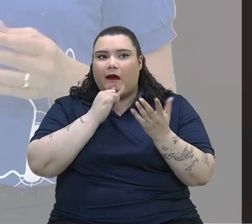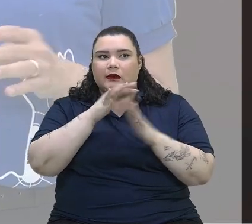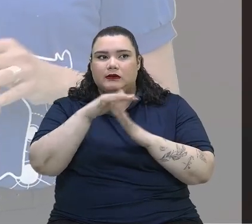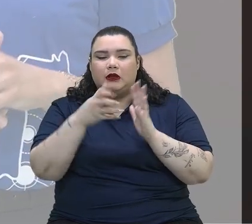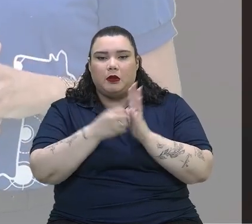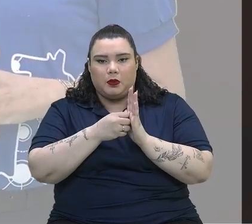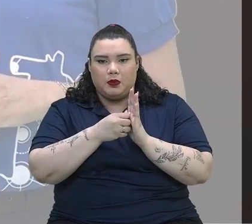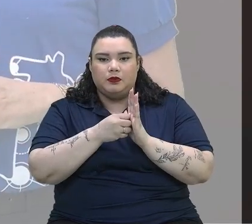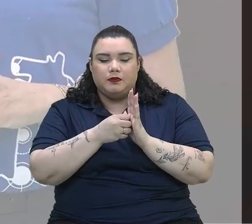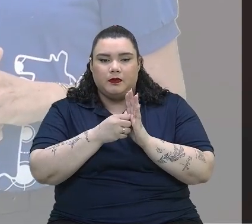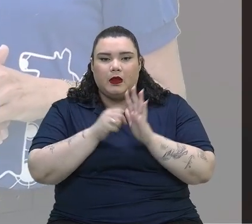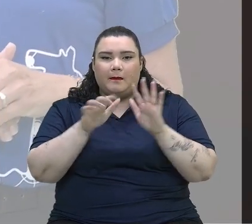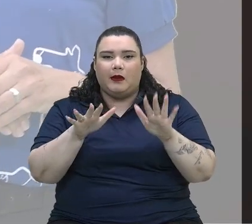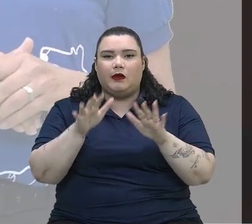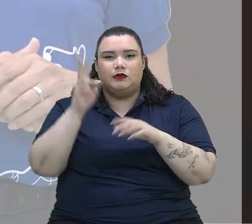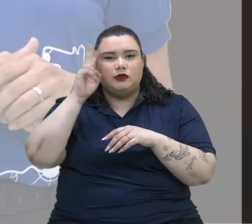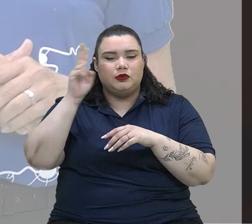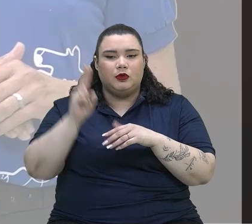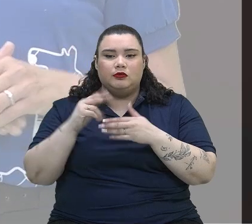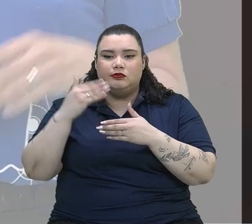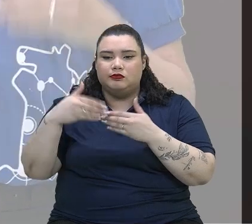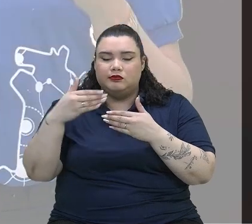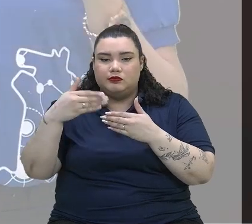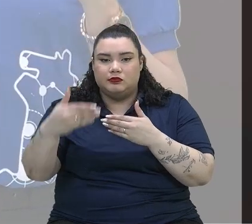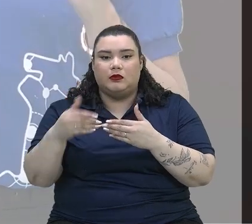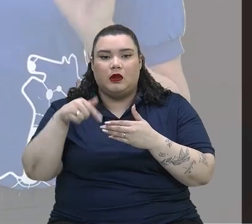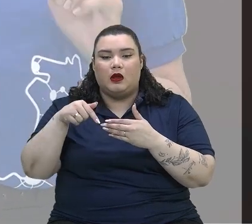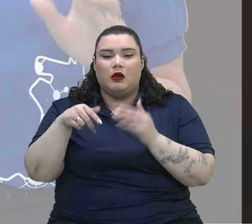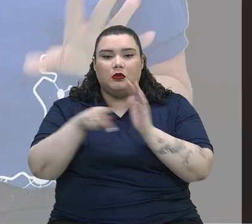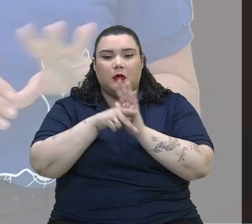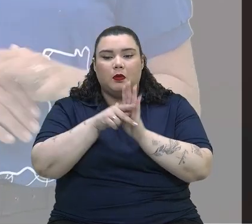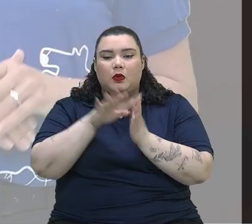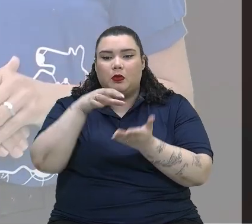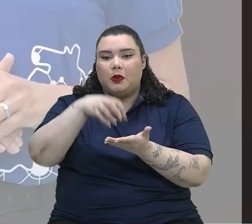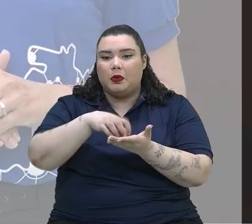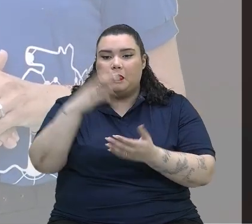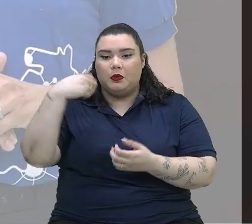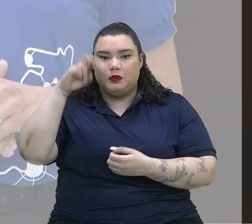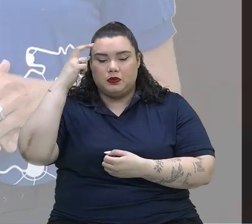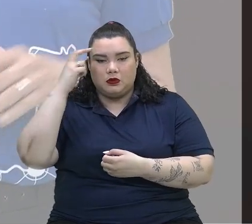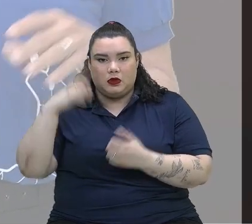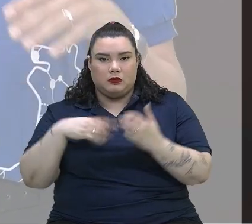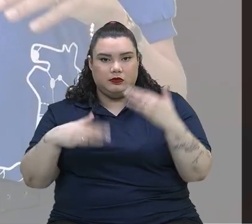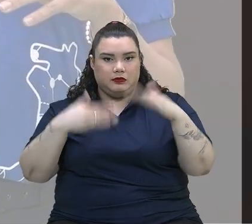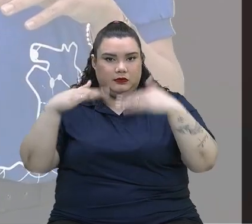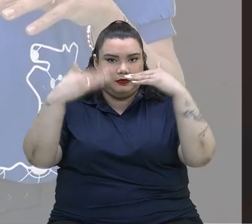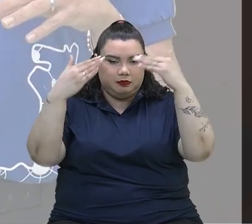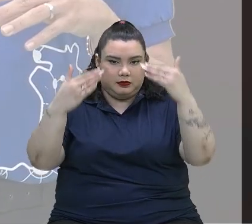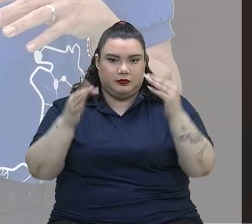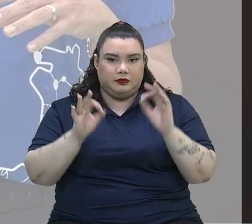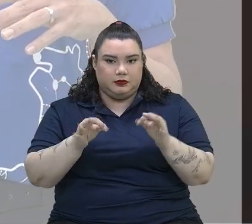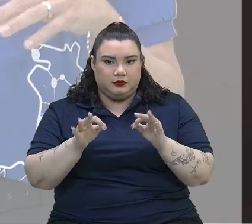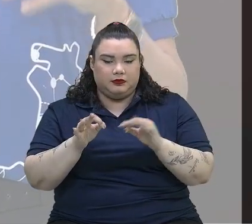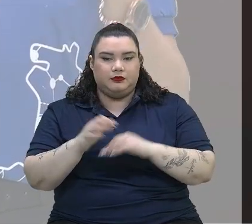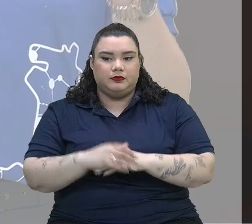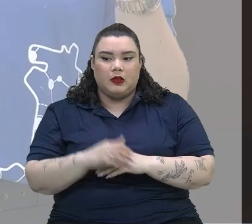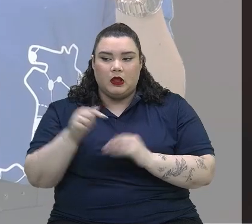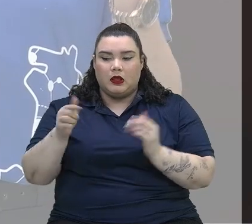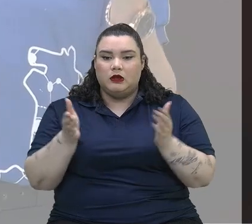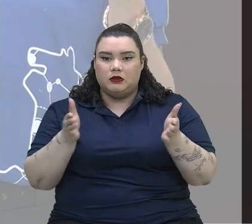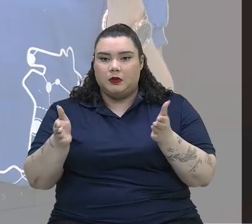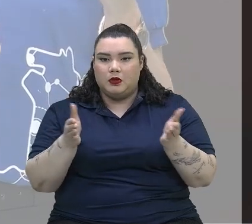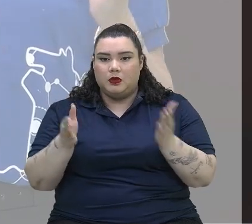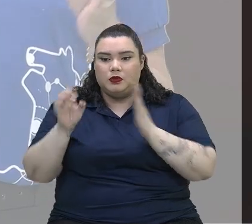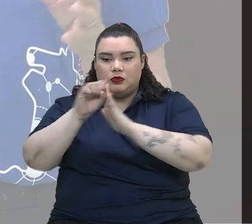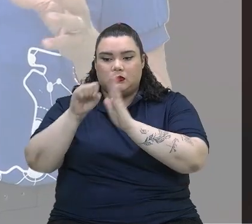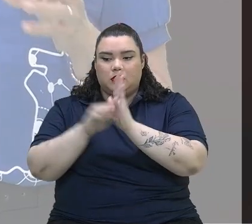vai passando e a indústria cultural também vai avançando. Né? Nesse tempo, lá do